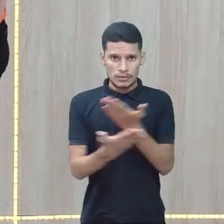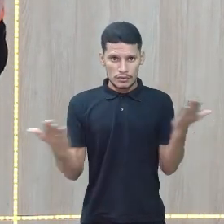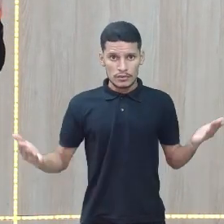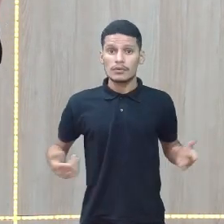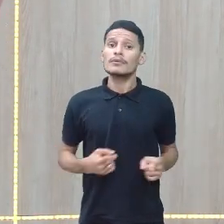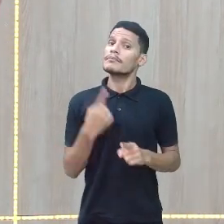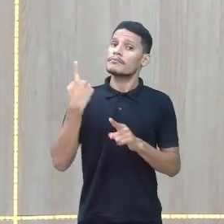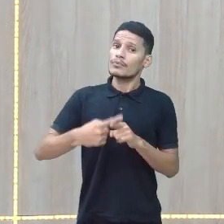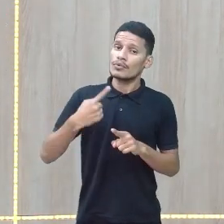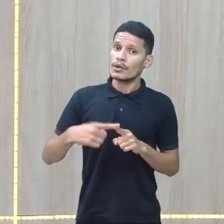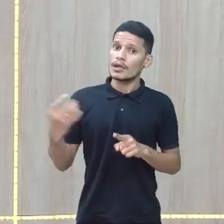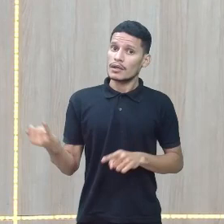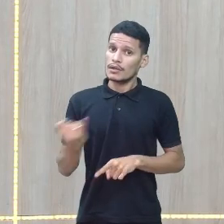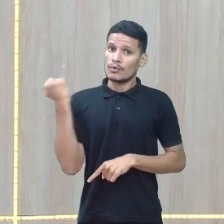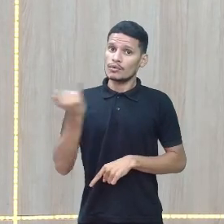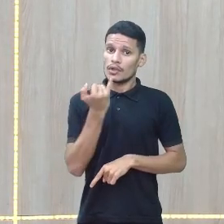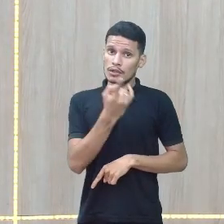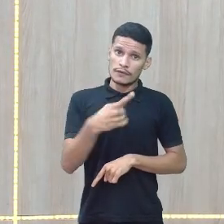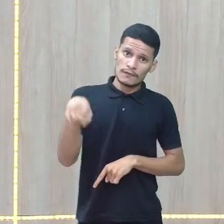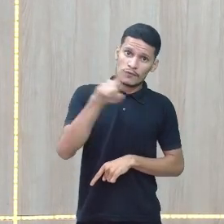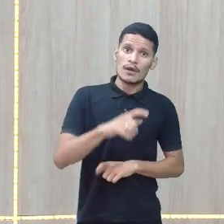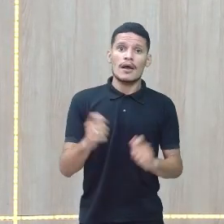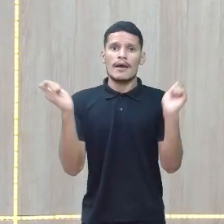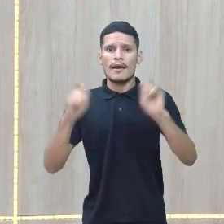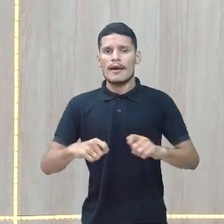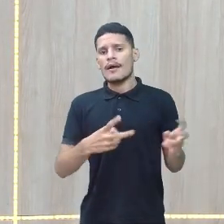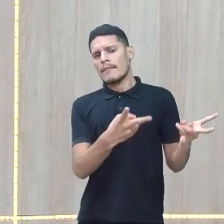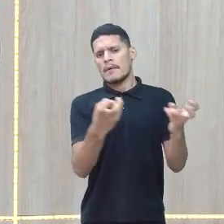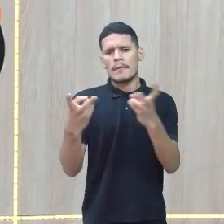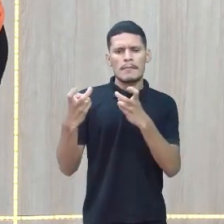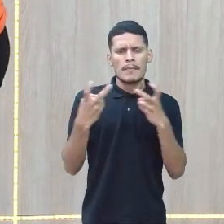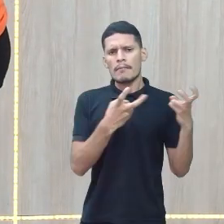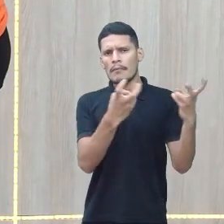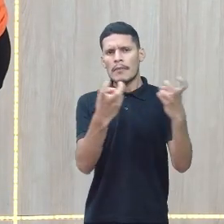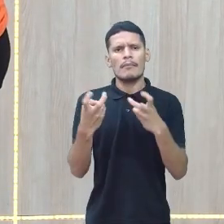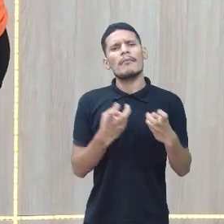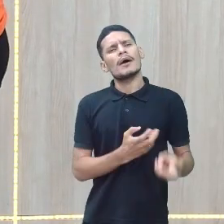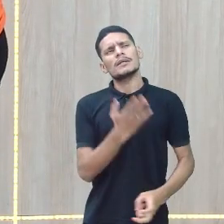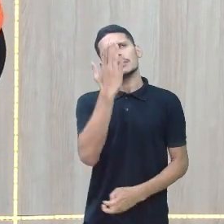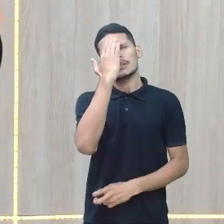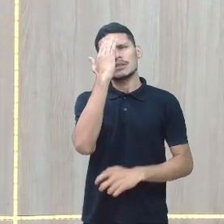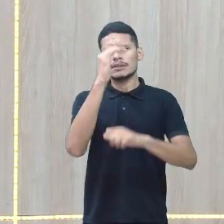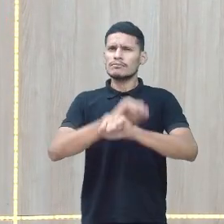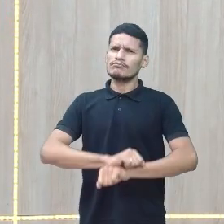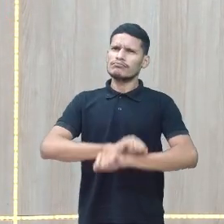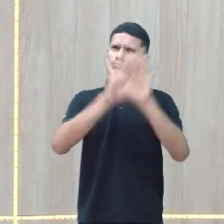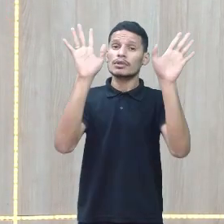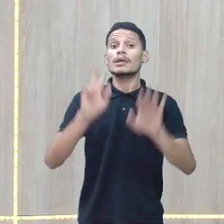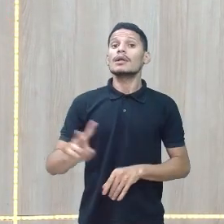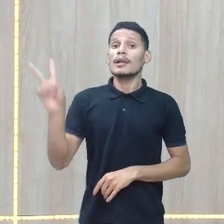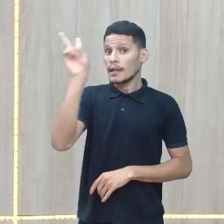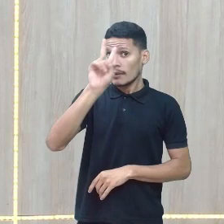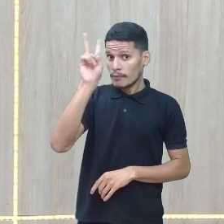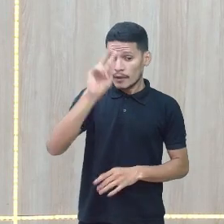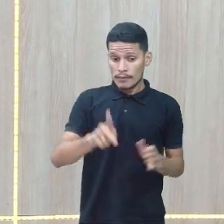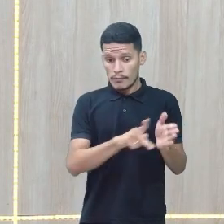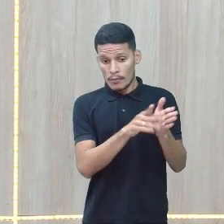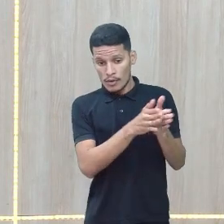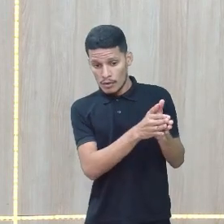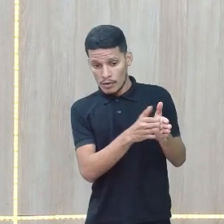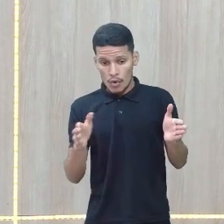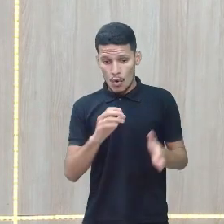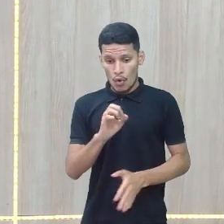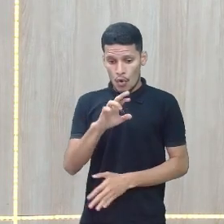é importante vocês perceberem, né? E saírem daqui lembrando que na ordem